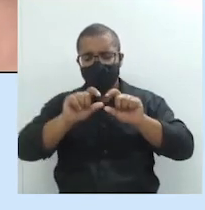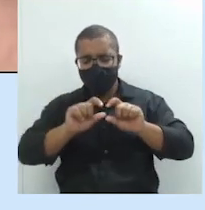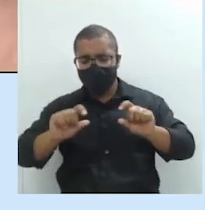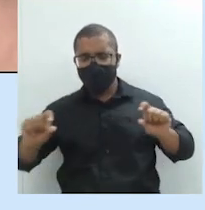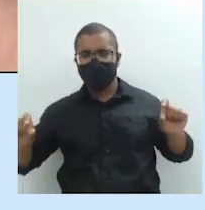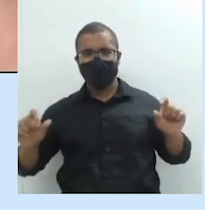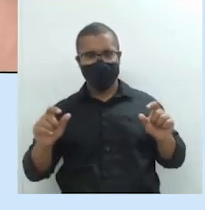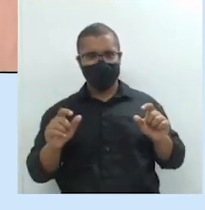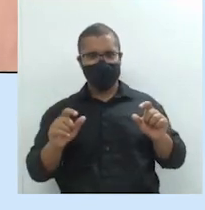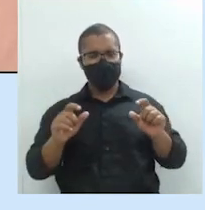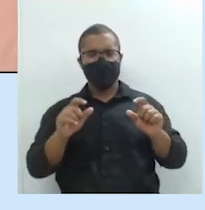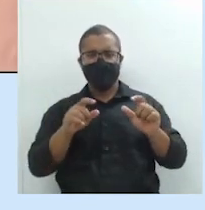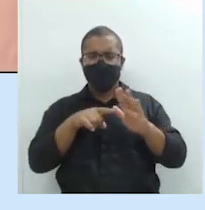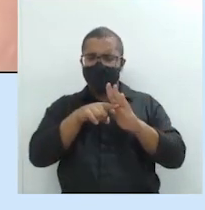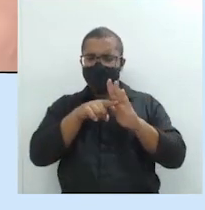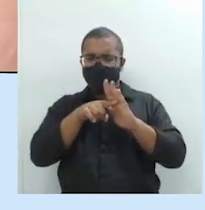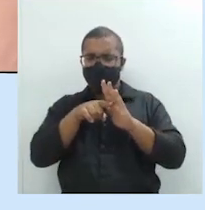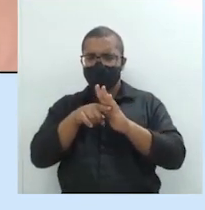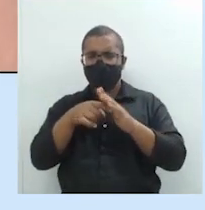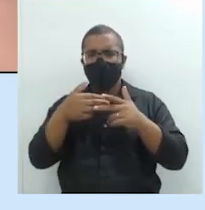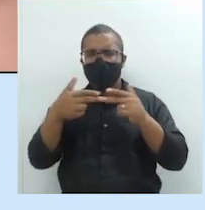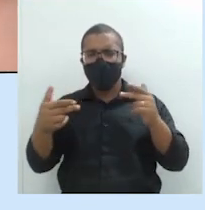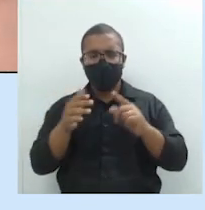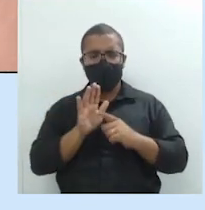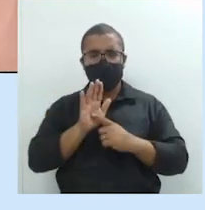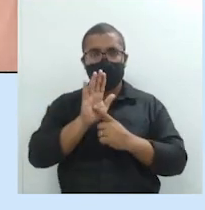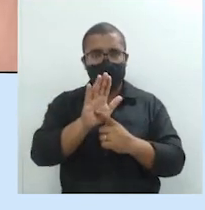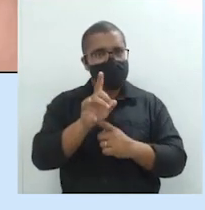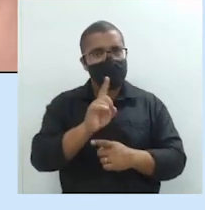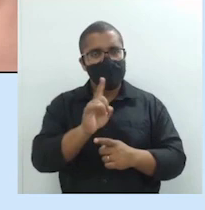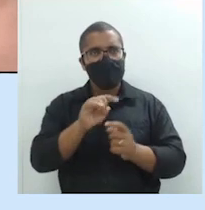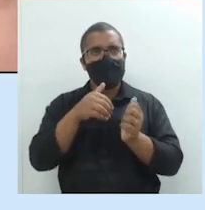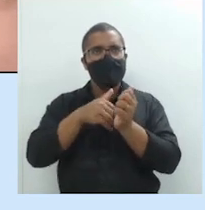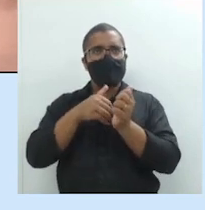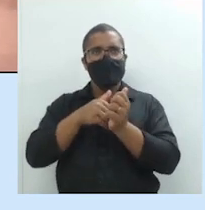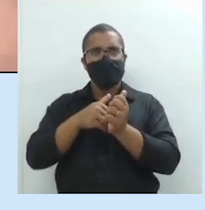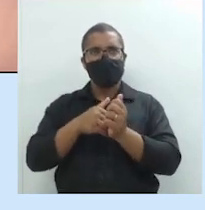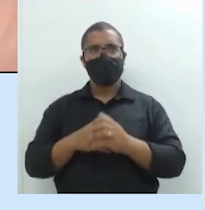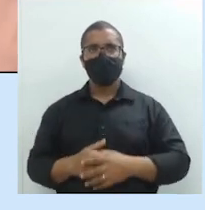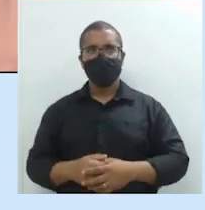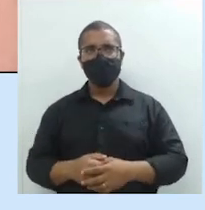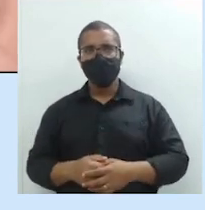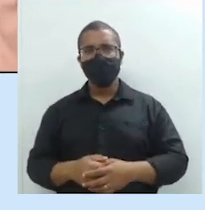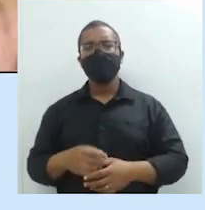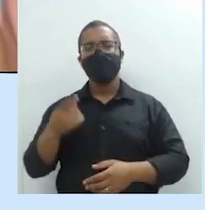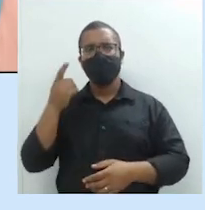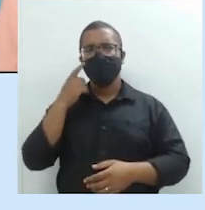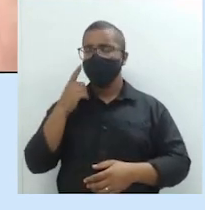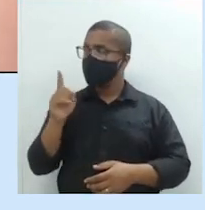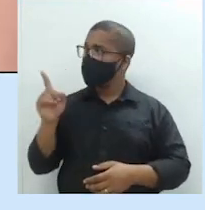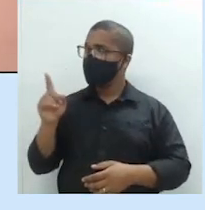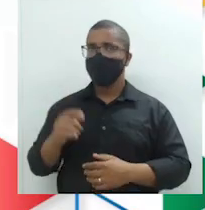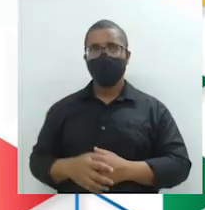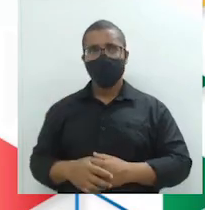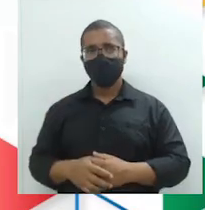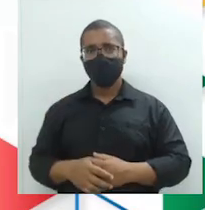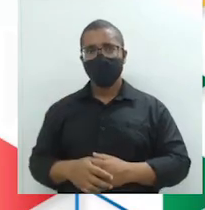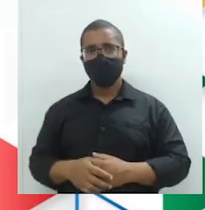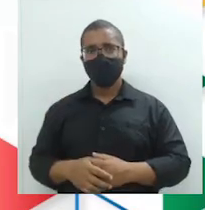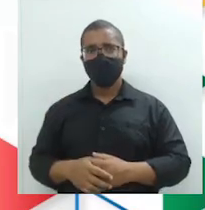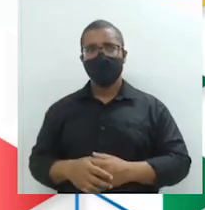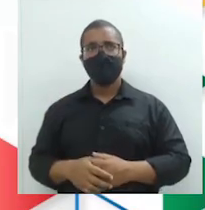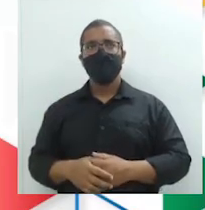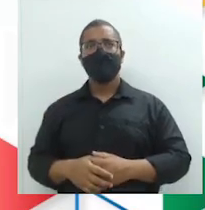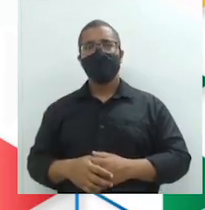que é ler a entrelinha? É ler aquilo que não está expresso diretamente no texto. Vejamos aqui, olhem só aqui na